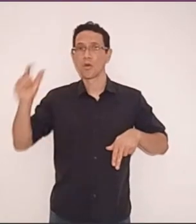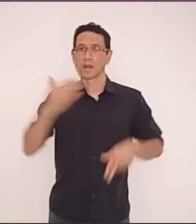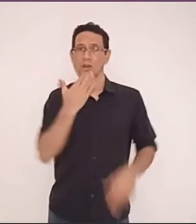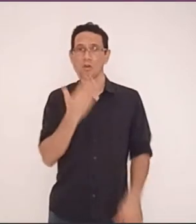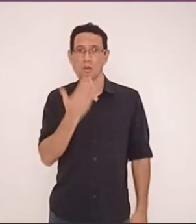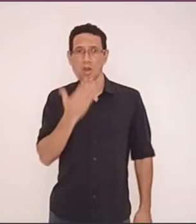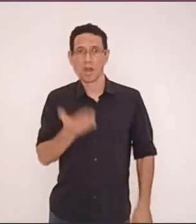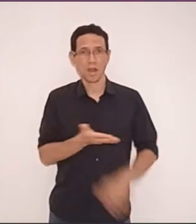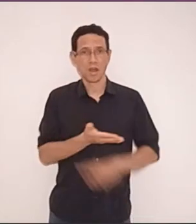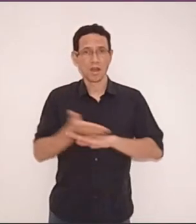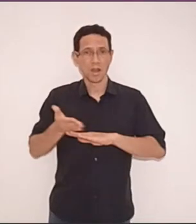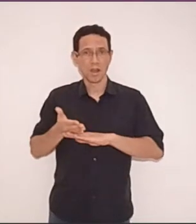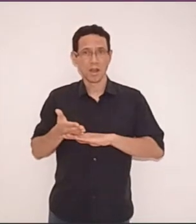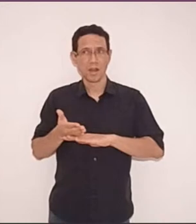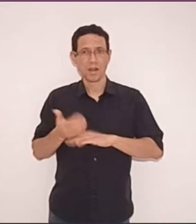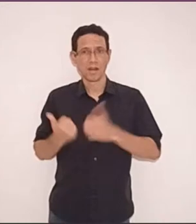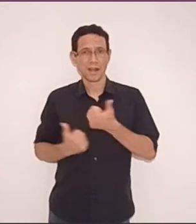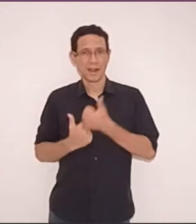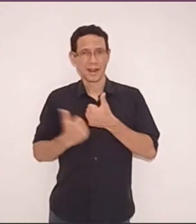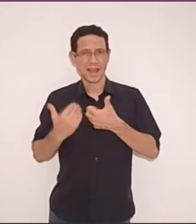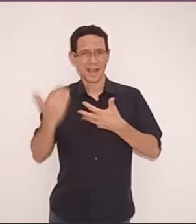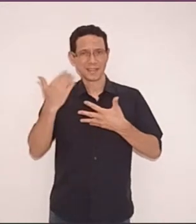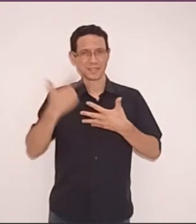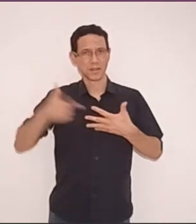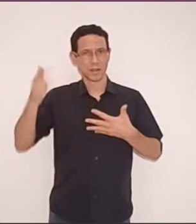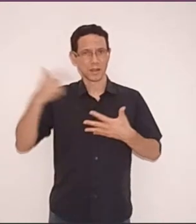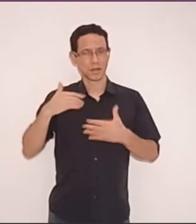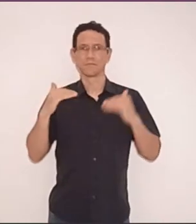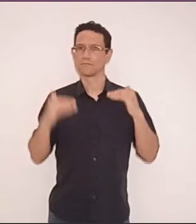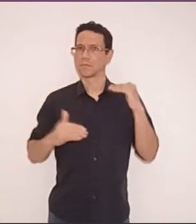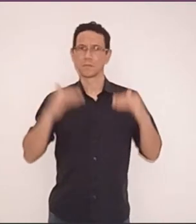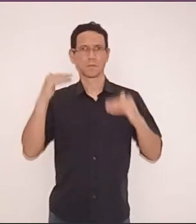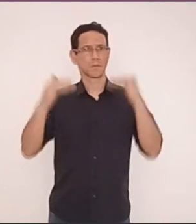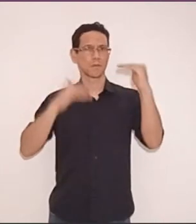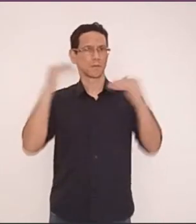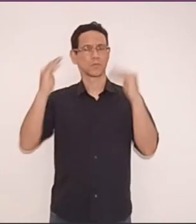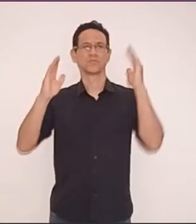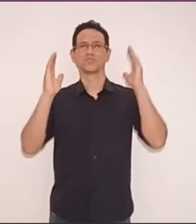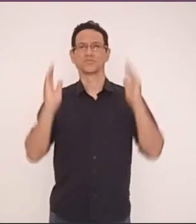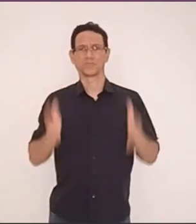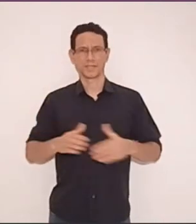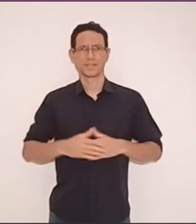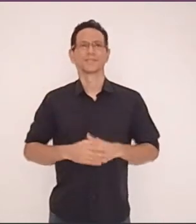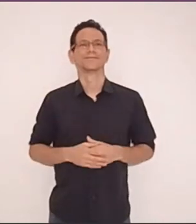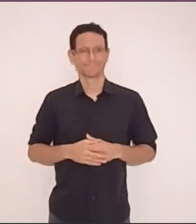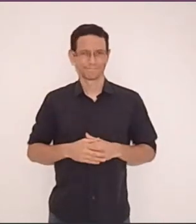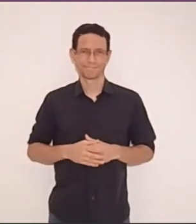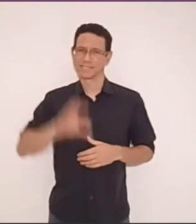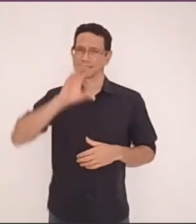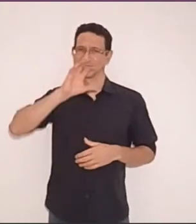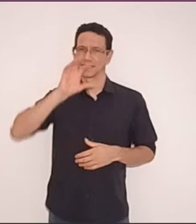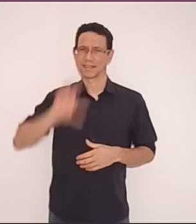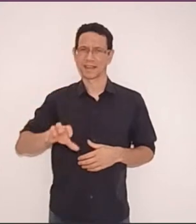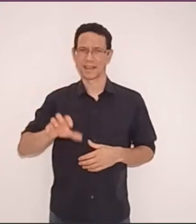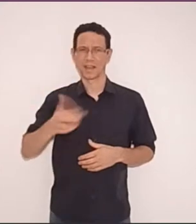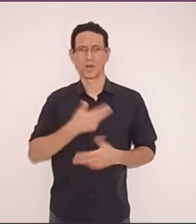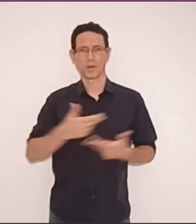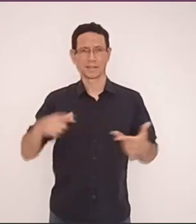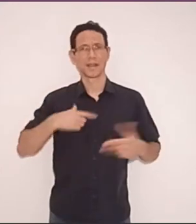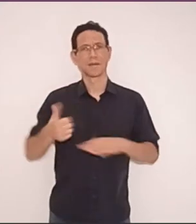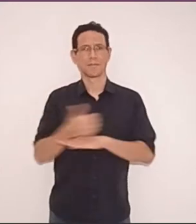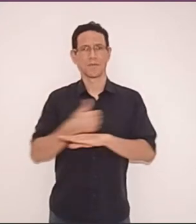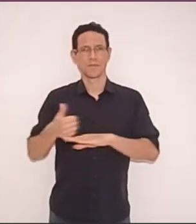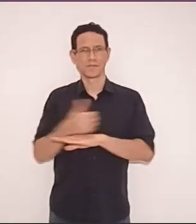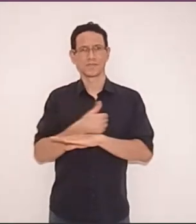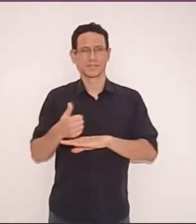com certeza Nós já tínhamos avançado e muito né já tinha cortado e queimado esse Rosa Colonial existente nessa